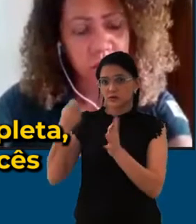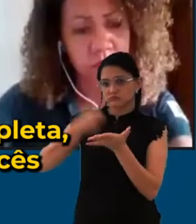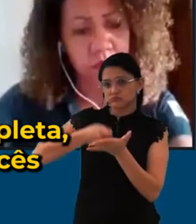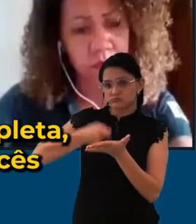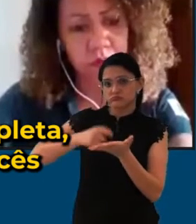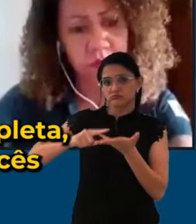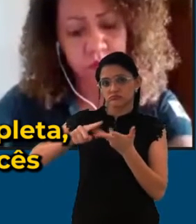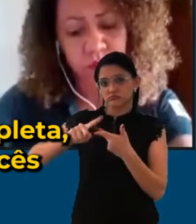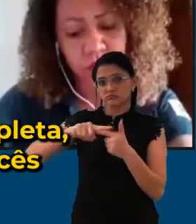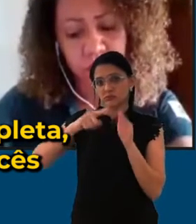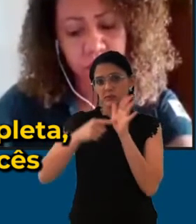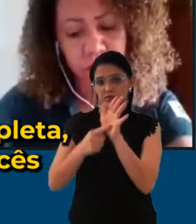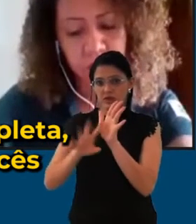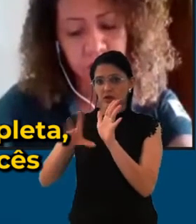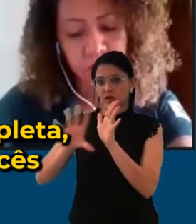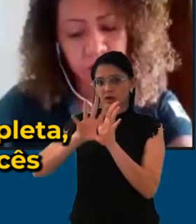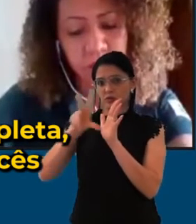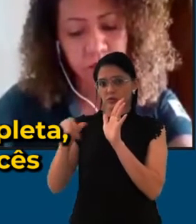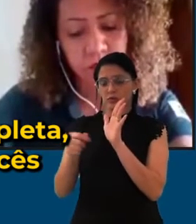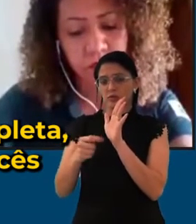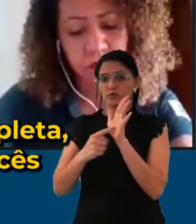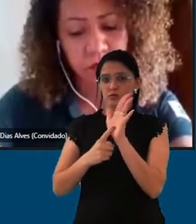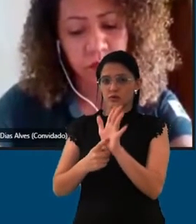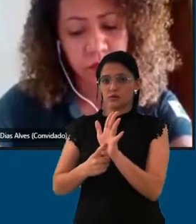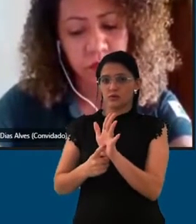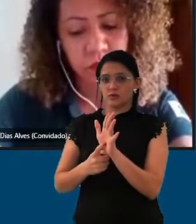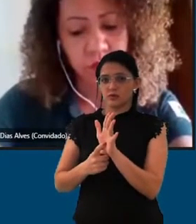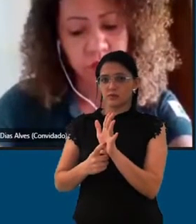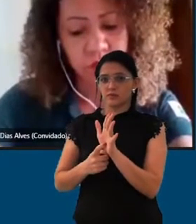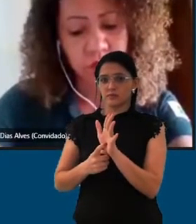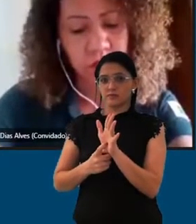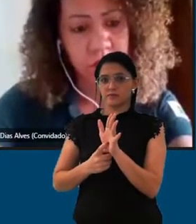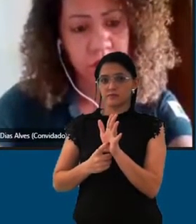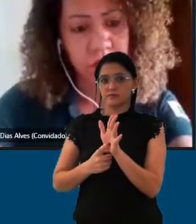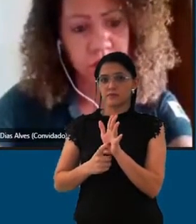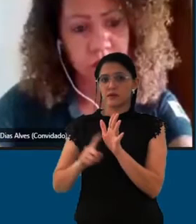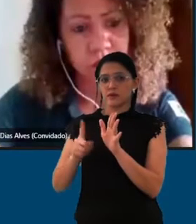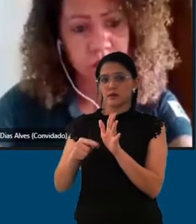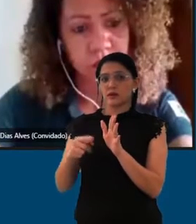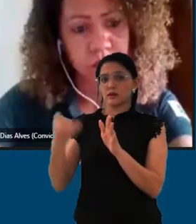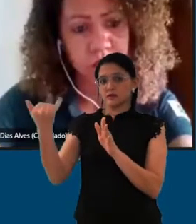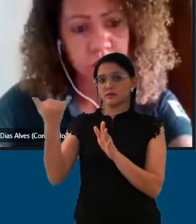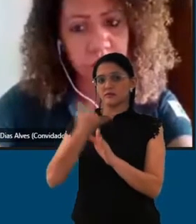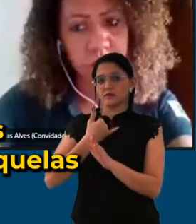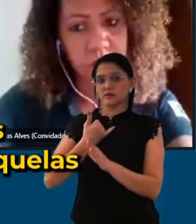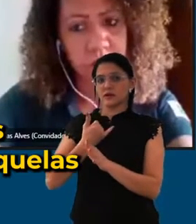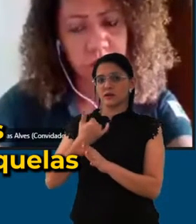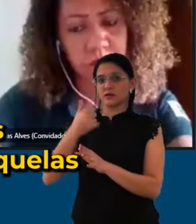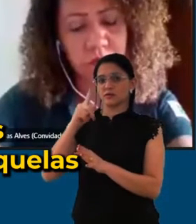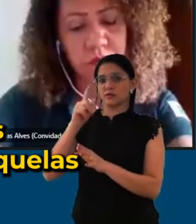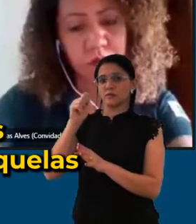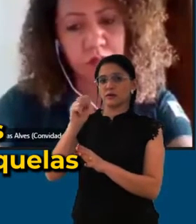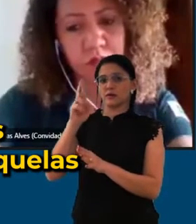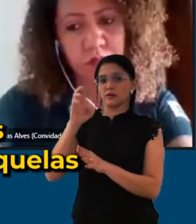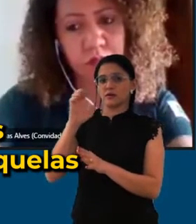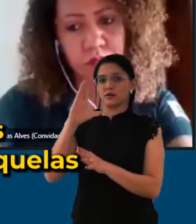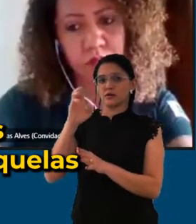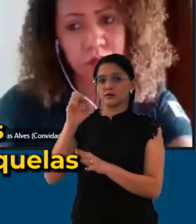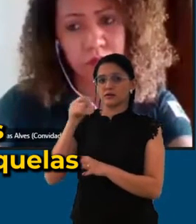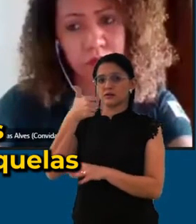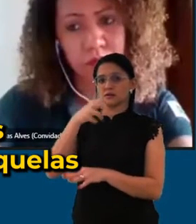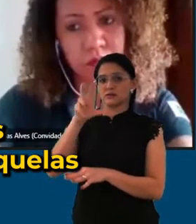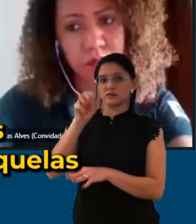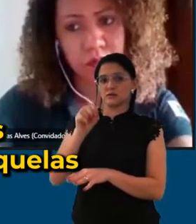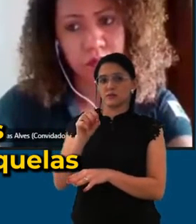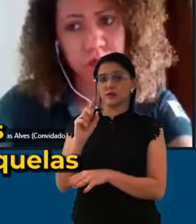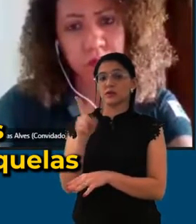exigências que vocês solicitaram no parecer 150, não é isso? Isso, na verdade, o que nós precisamos